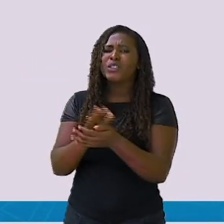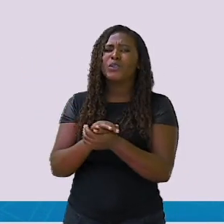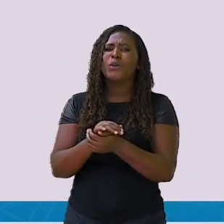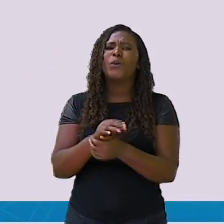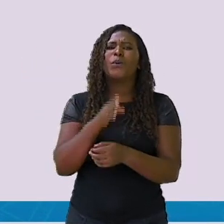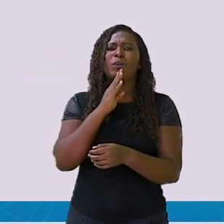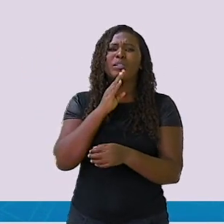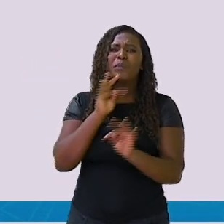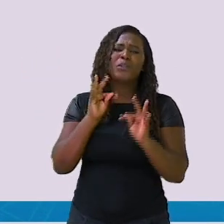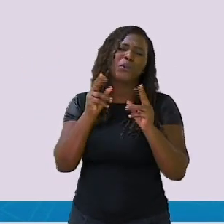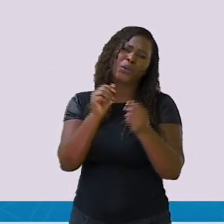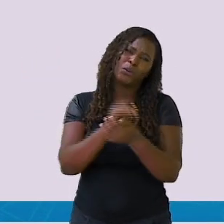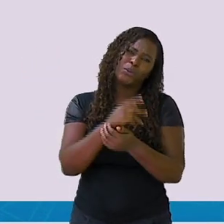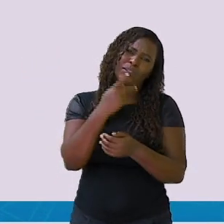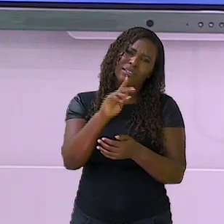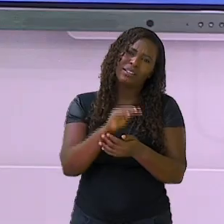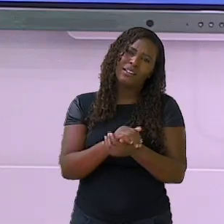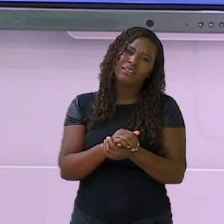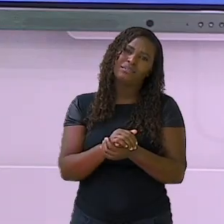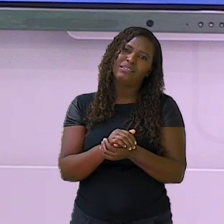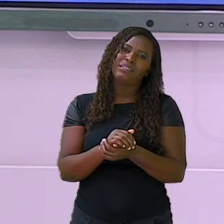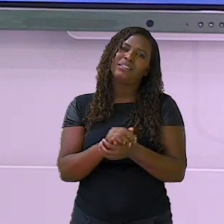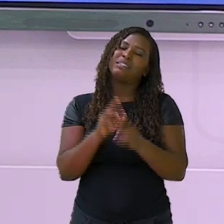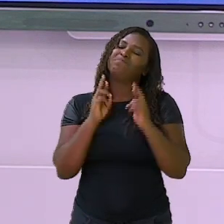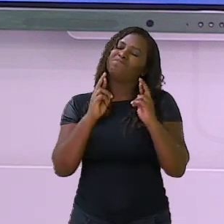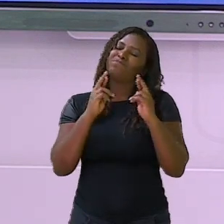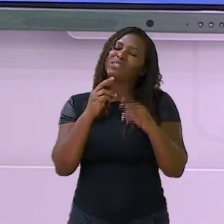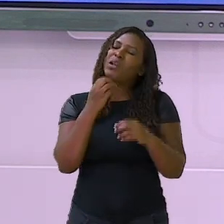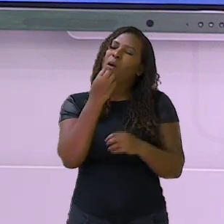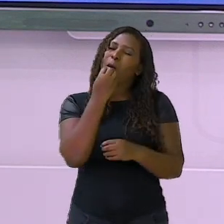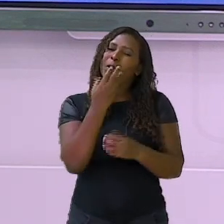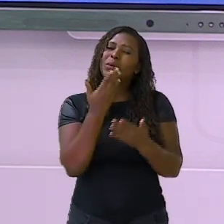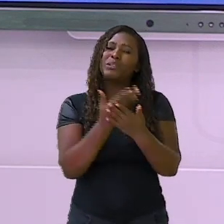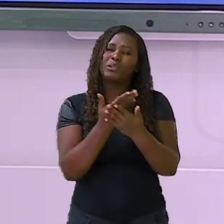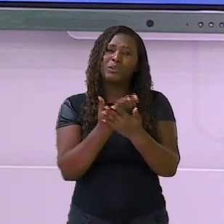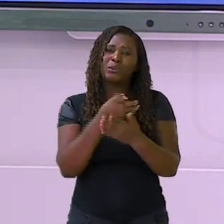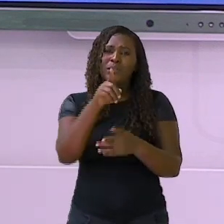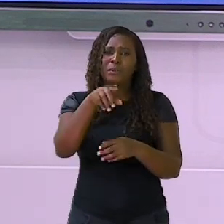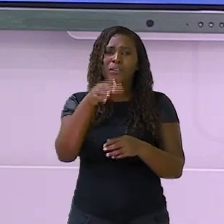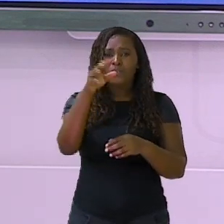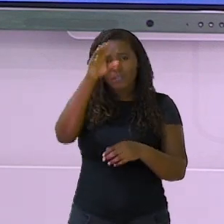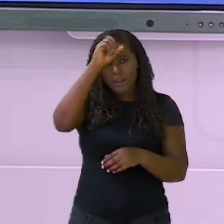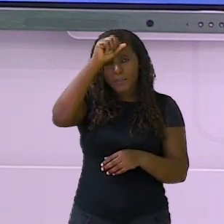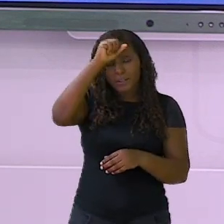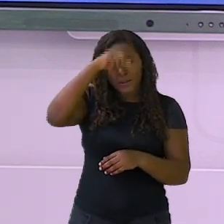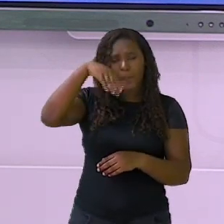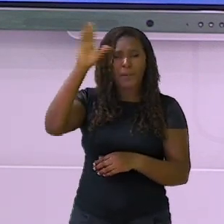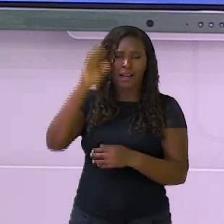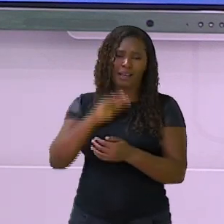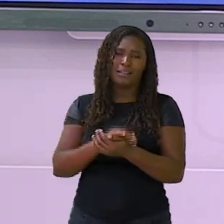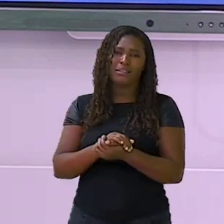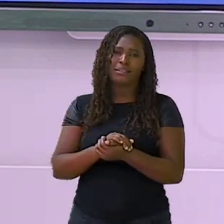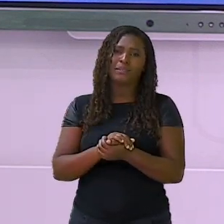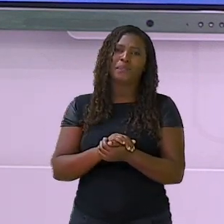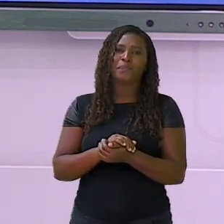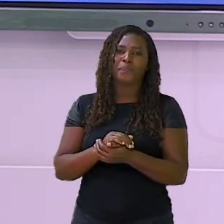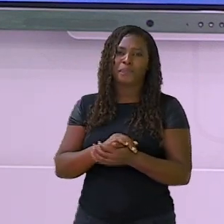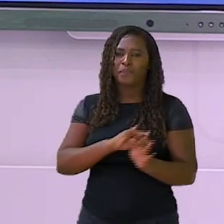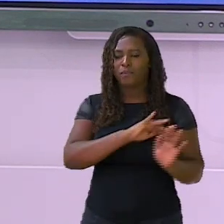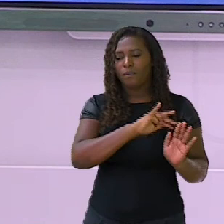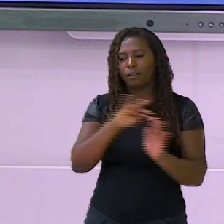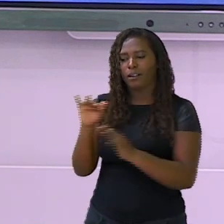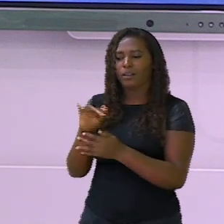desejo a todos vocês um bom trabalho e que vocês tenham aprendido muito aqui sobre o mapa mental. E para acessar as nossas atividades